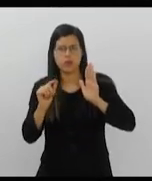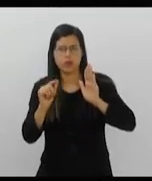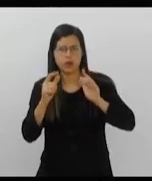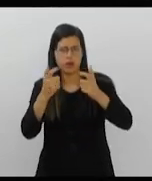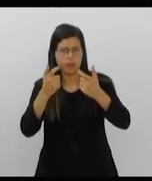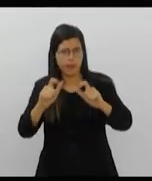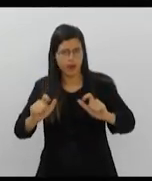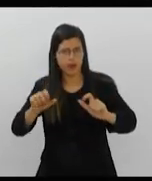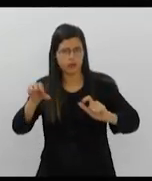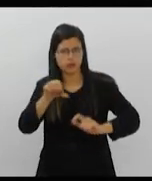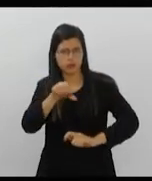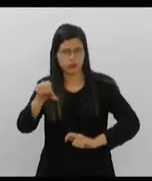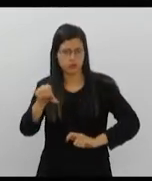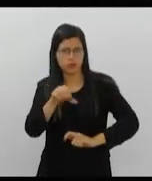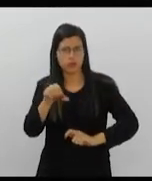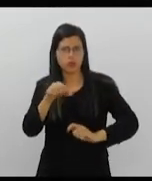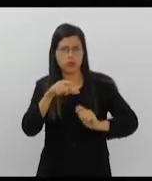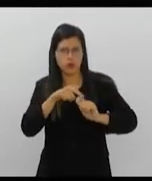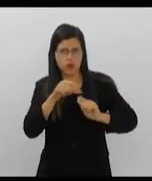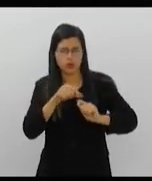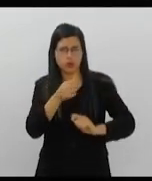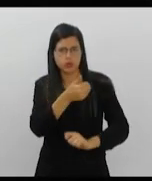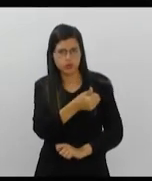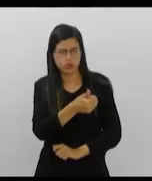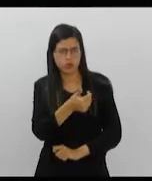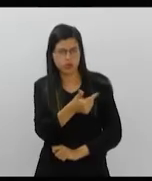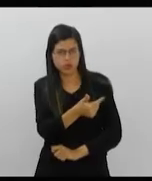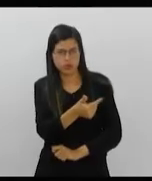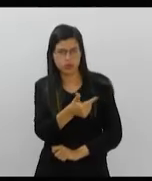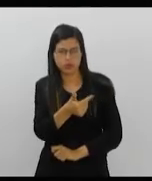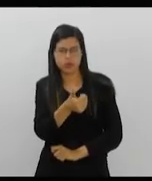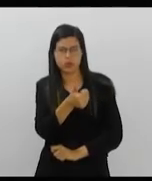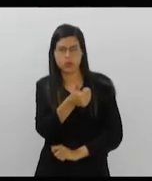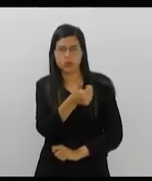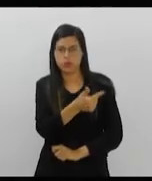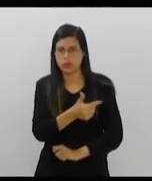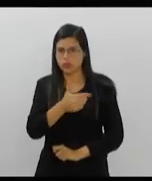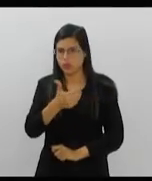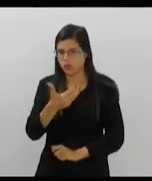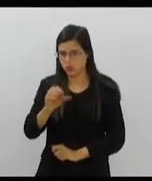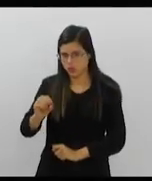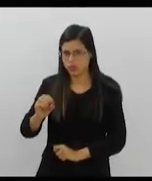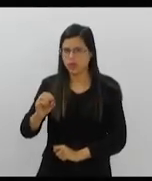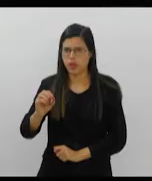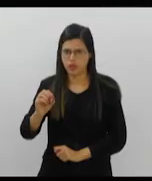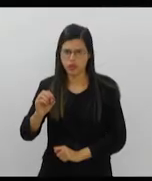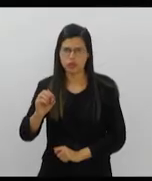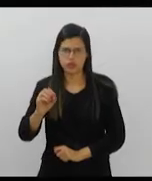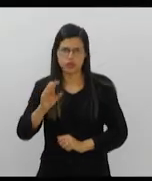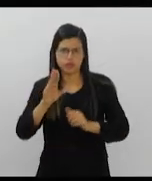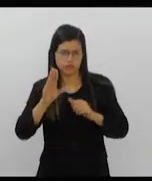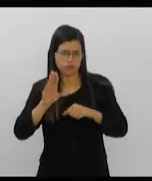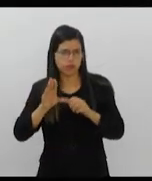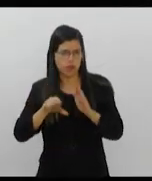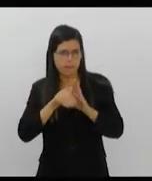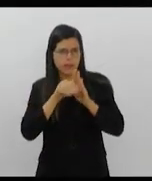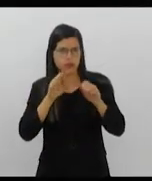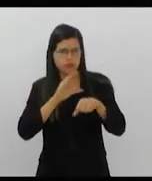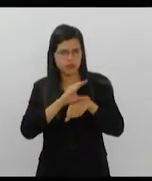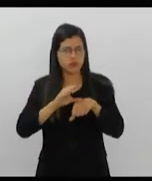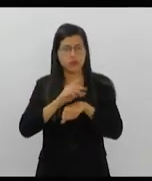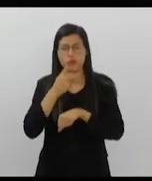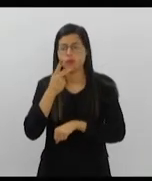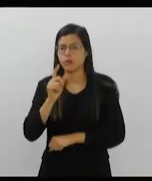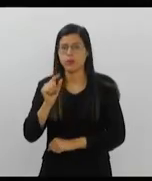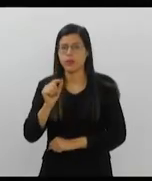parágrafo 9º do artigo 210 da emenda constitucional 7519. E diz que cada